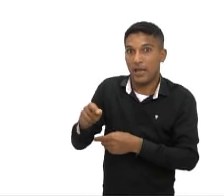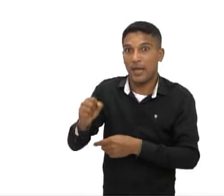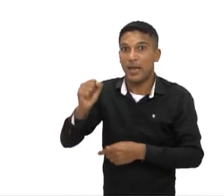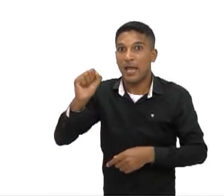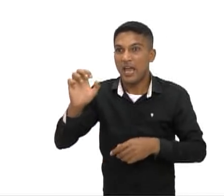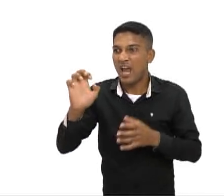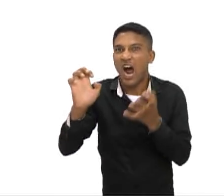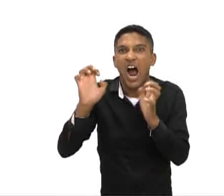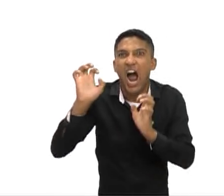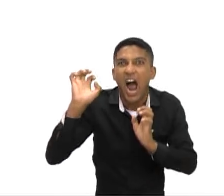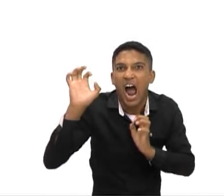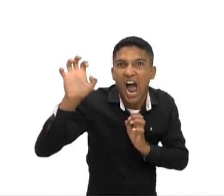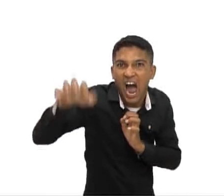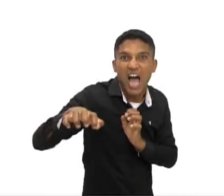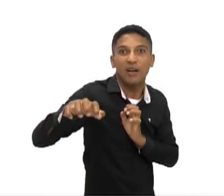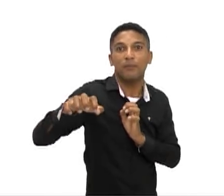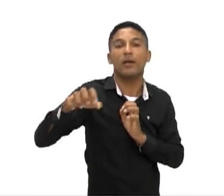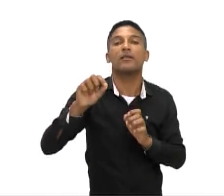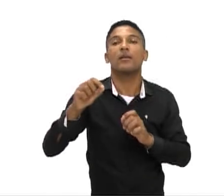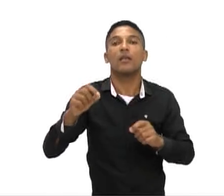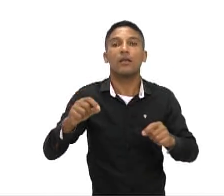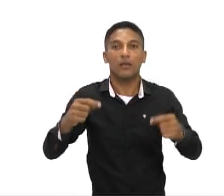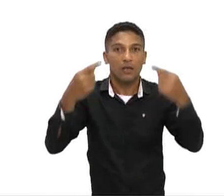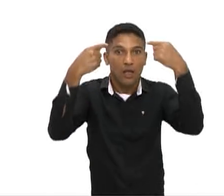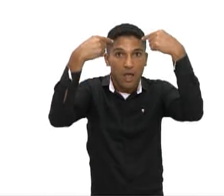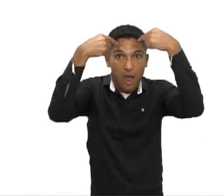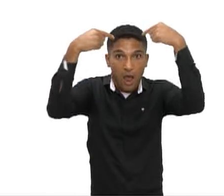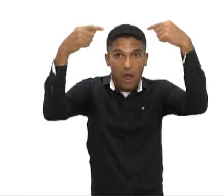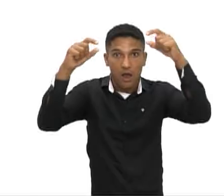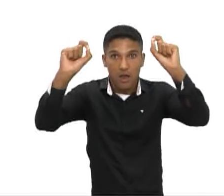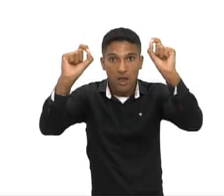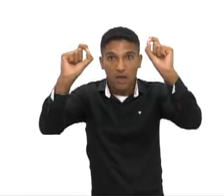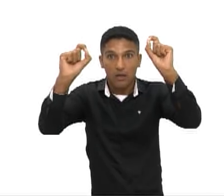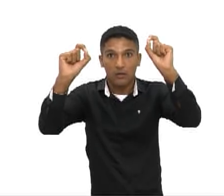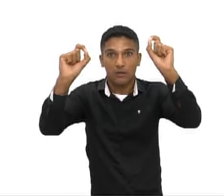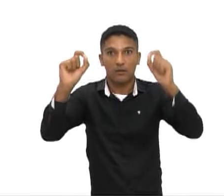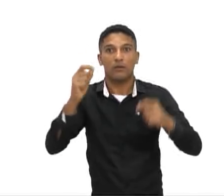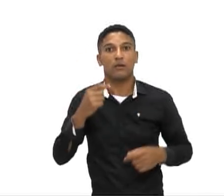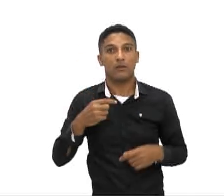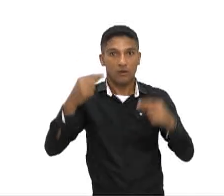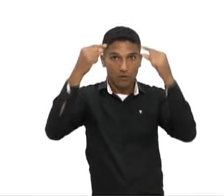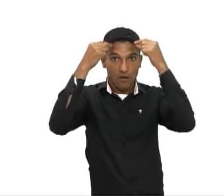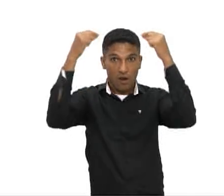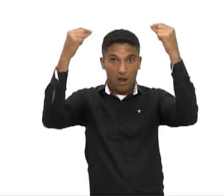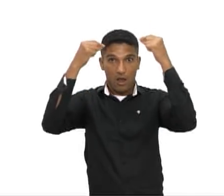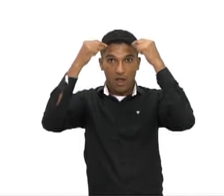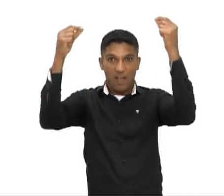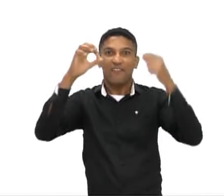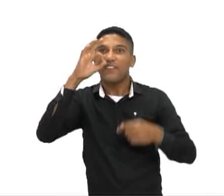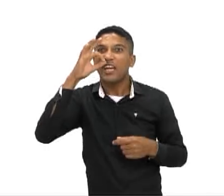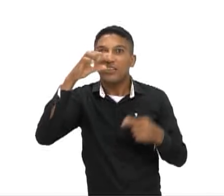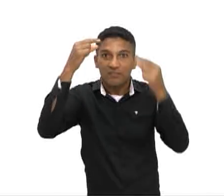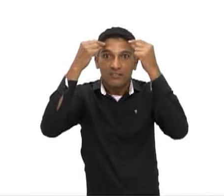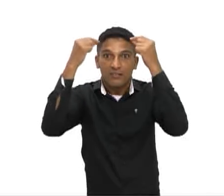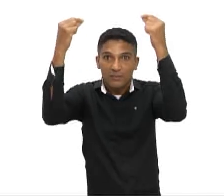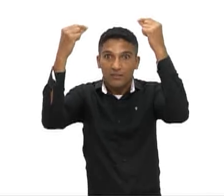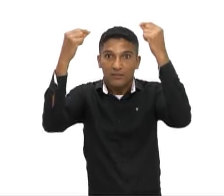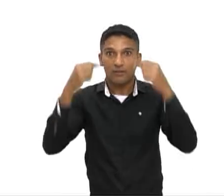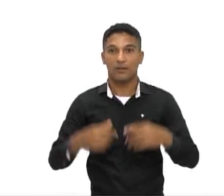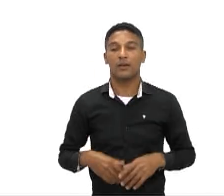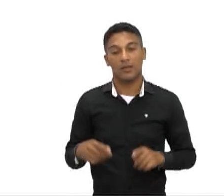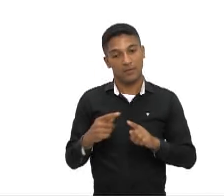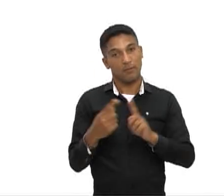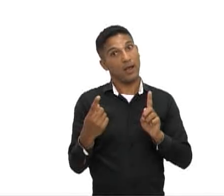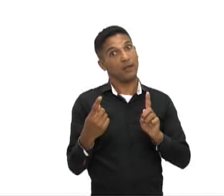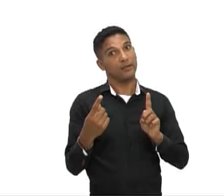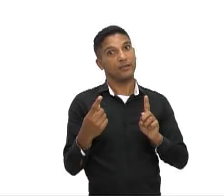Então a fada, o rei e o príncipe tentam de tudo para que Fiona largue Shrek e se case com o príncipe, mas não conseguem. O